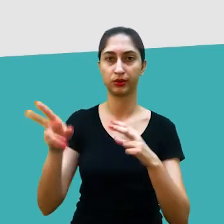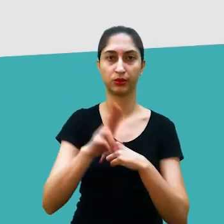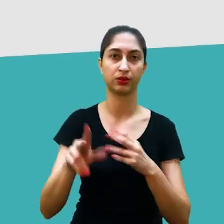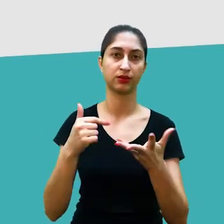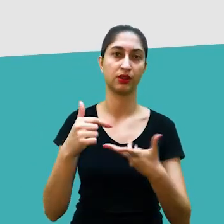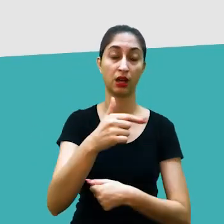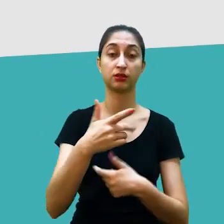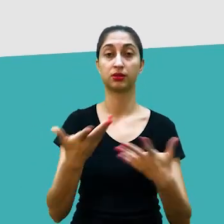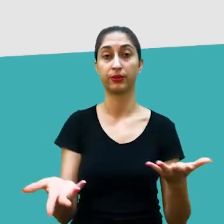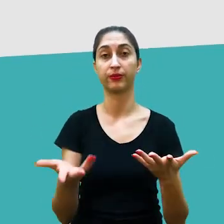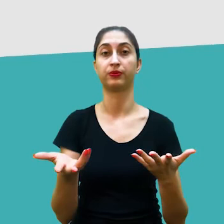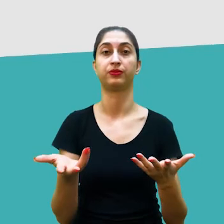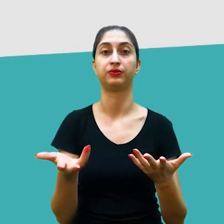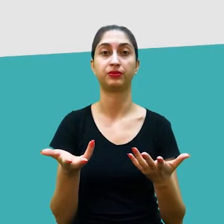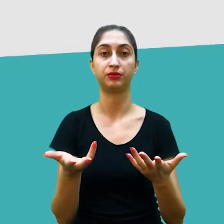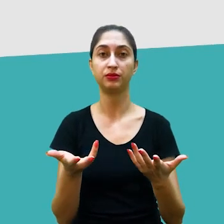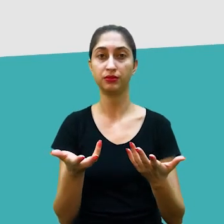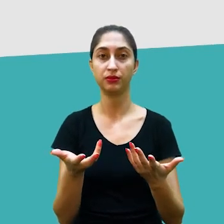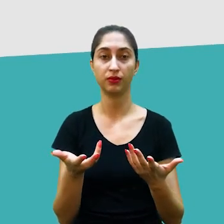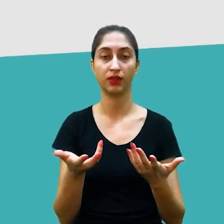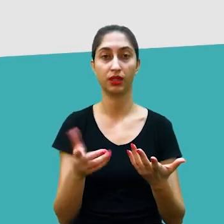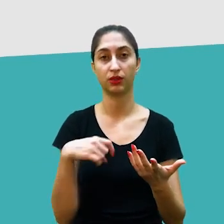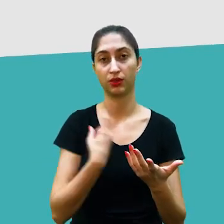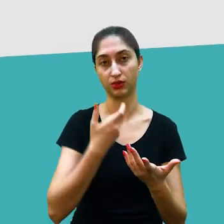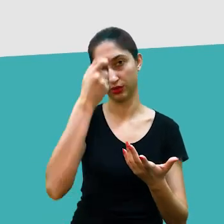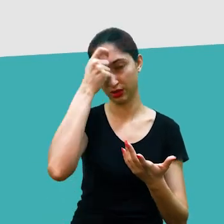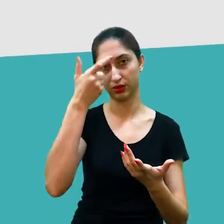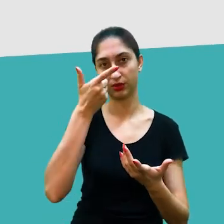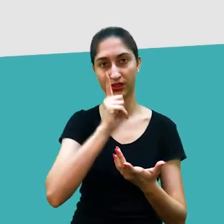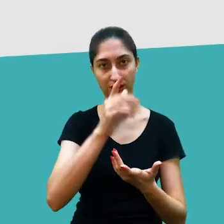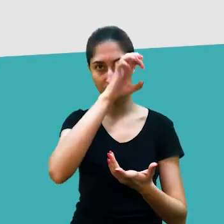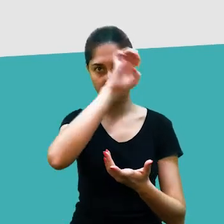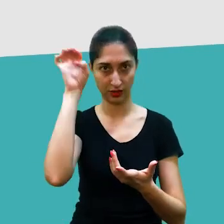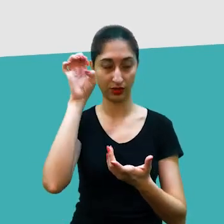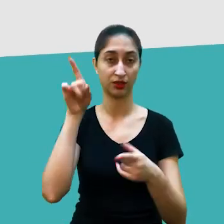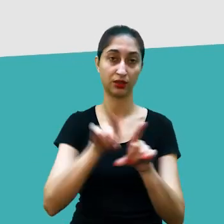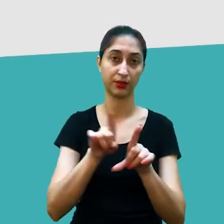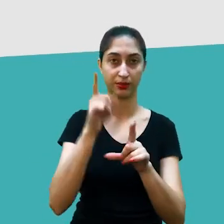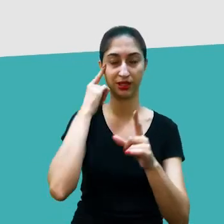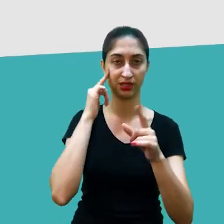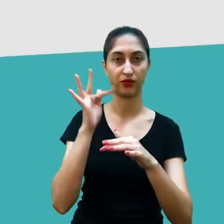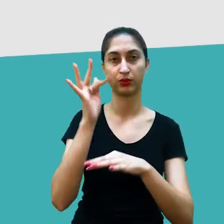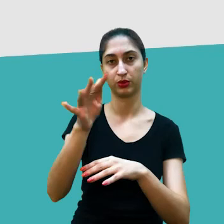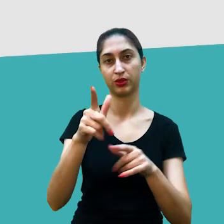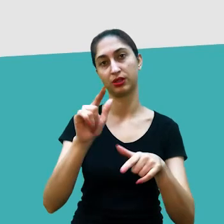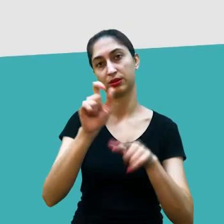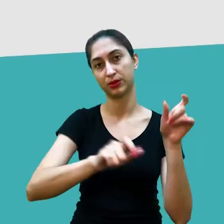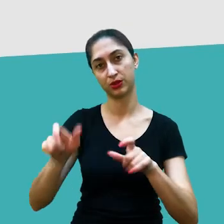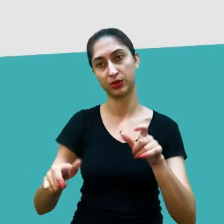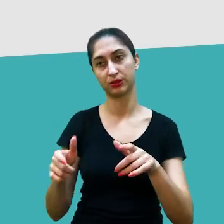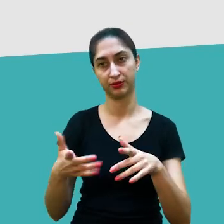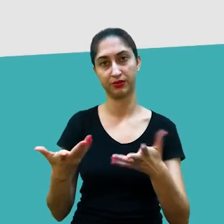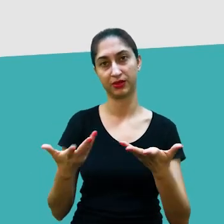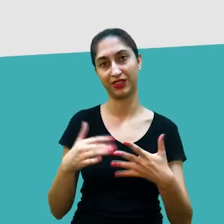essa importância da gente ser mais consciente, mais ético e pensar mais nas futuras gerações.